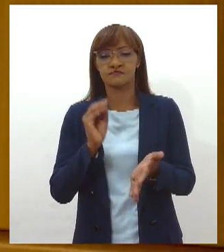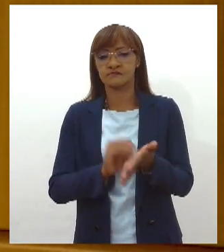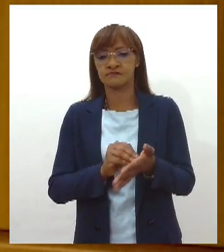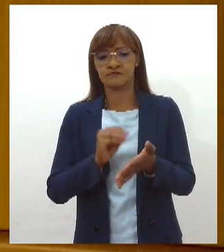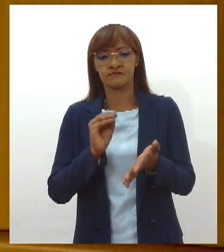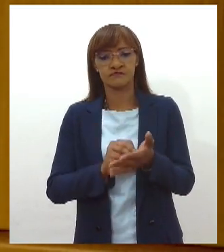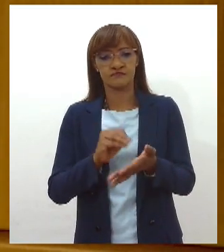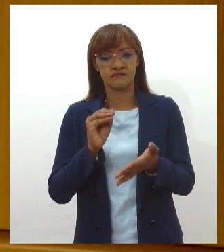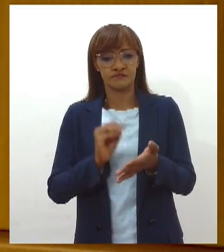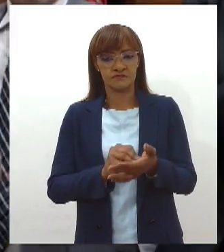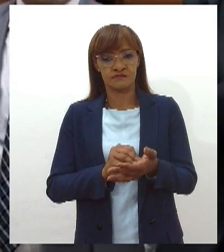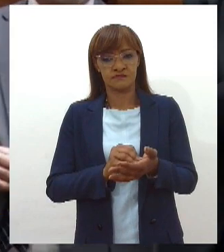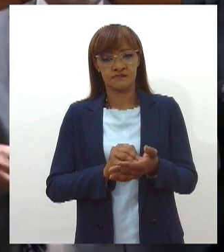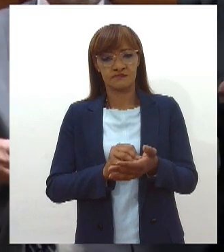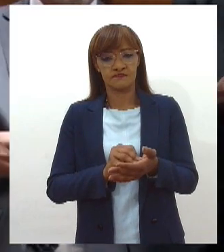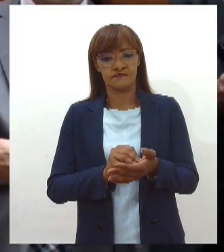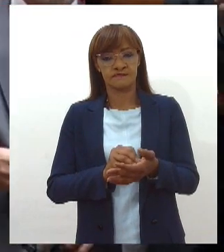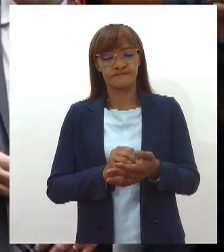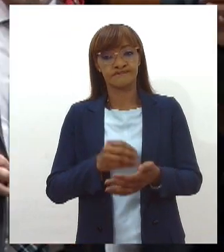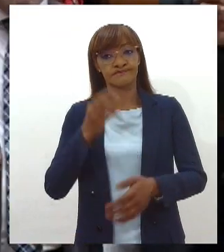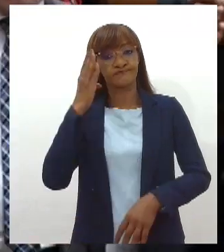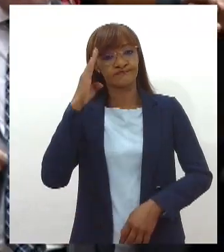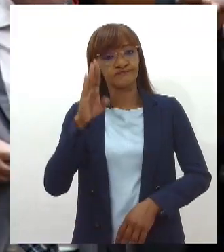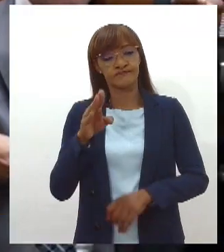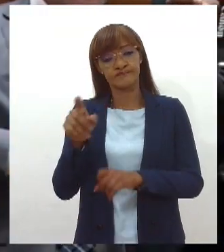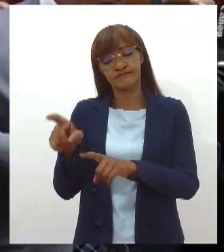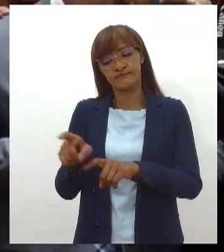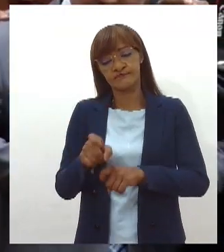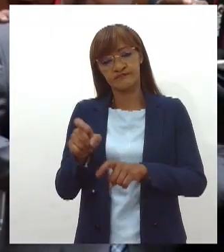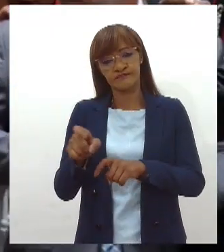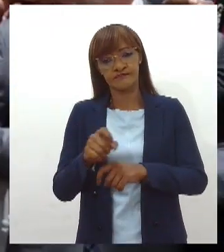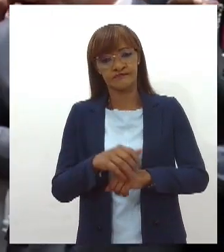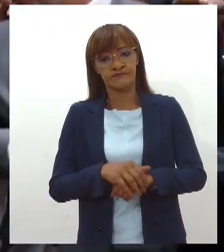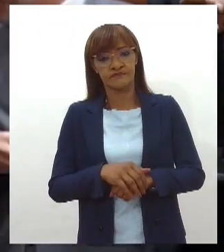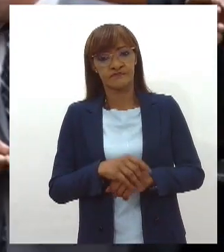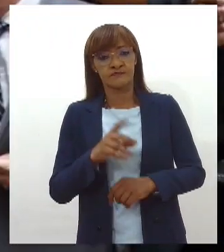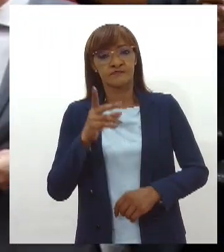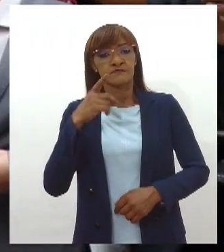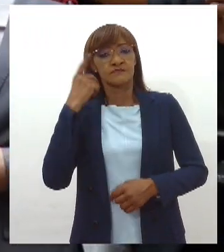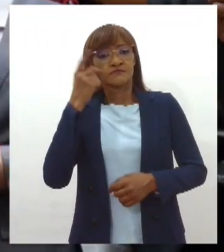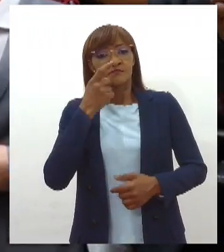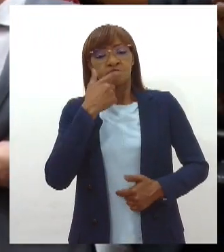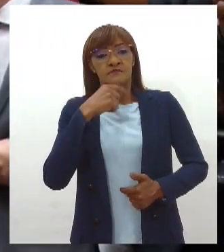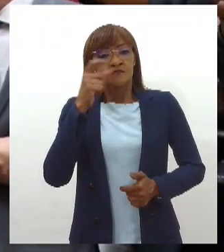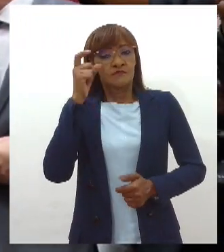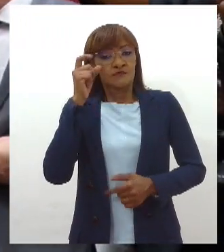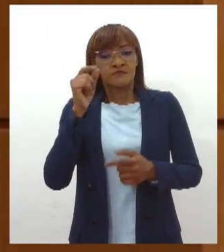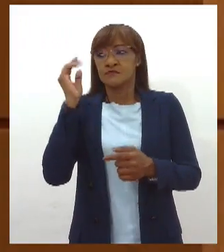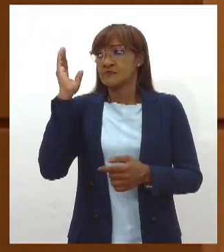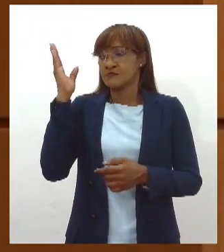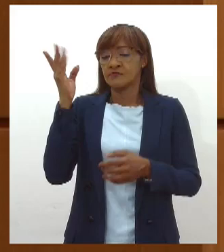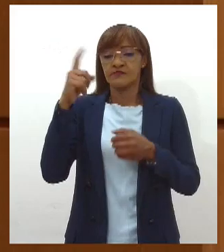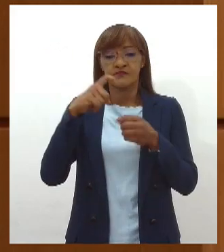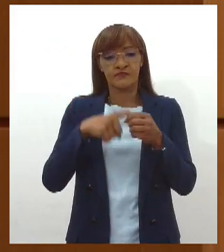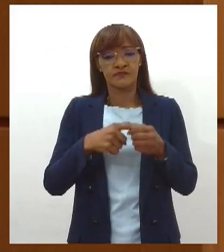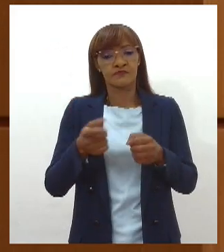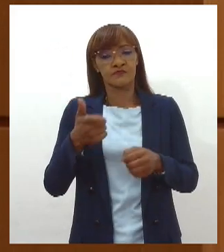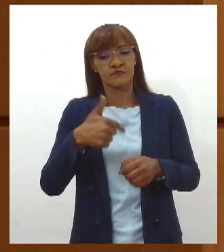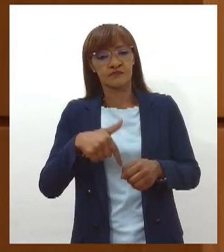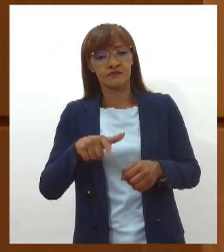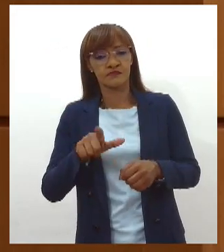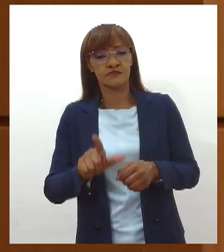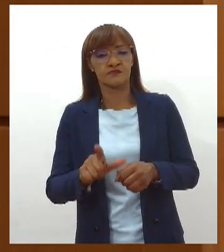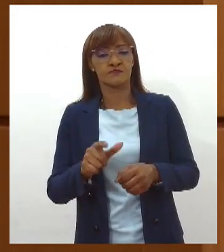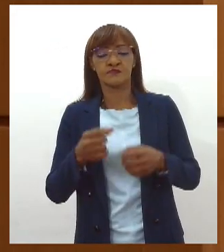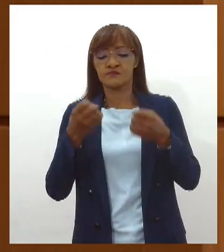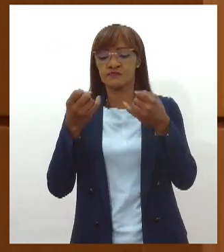principalmente na zona rural. O deputado Jorge Passos retornou à tribuna no grande expediente, falou da falta de